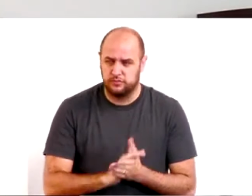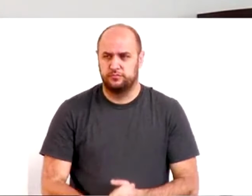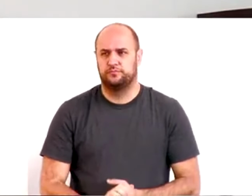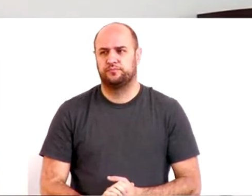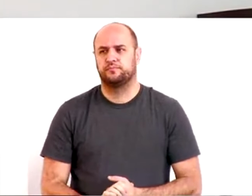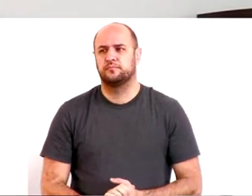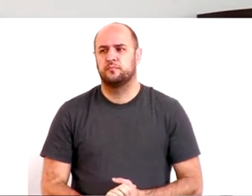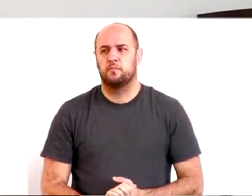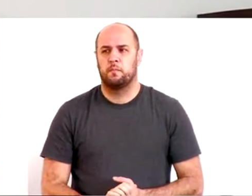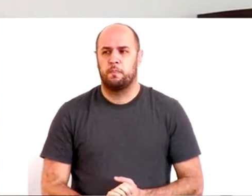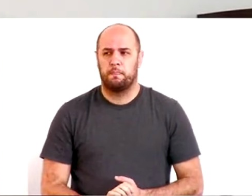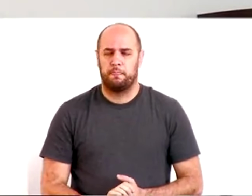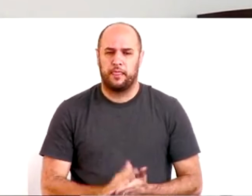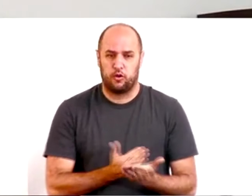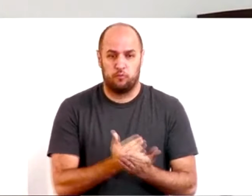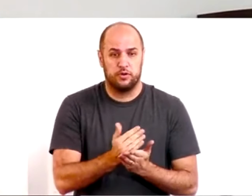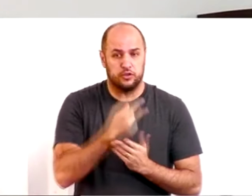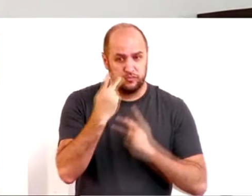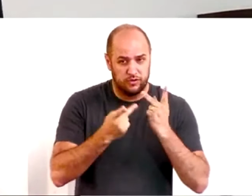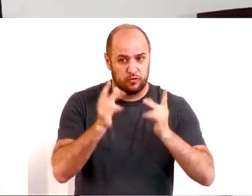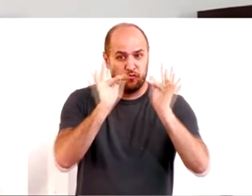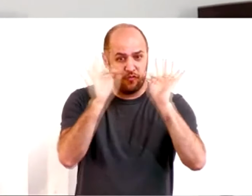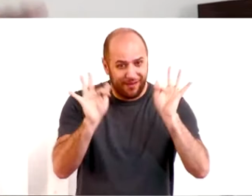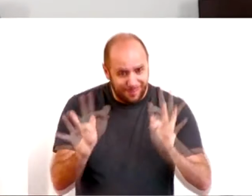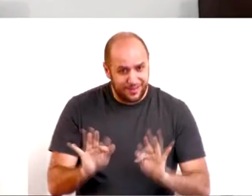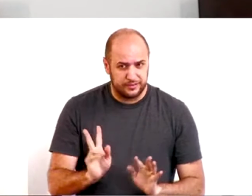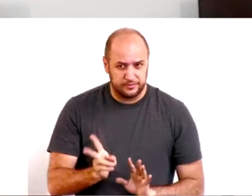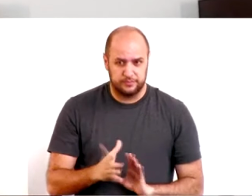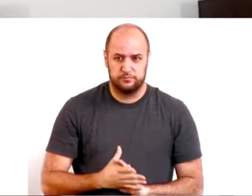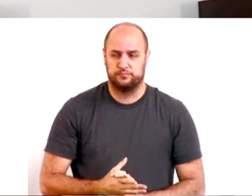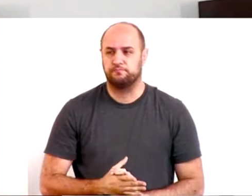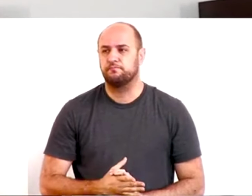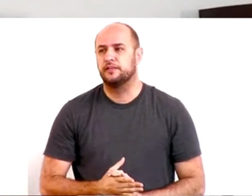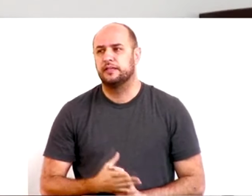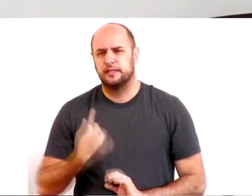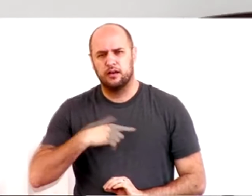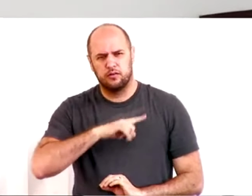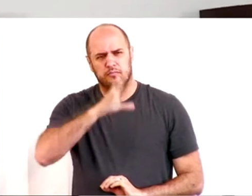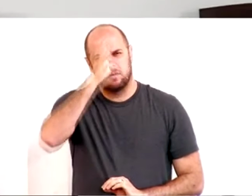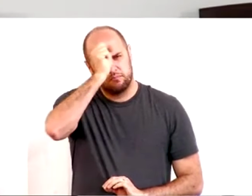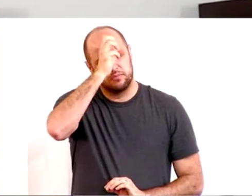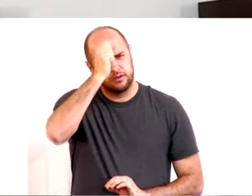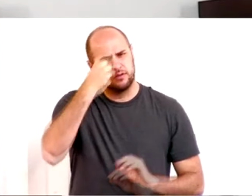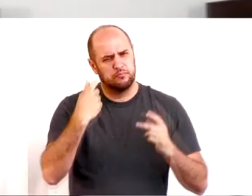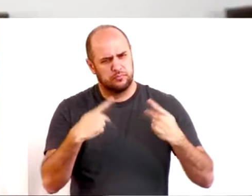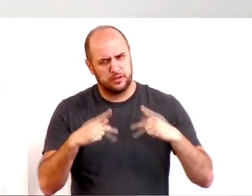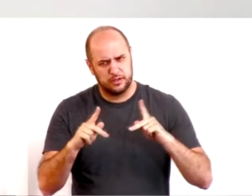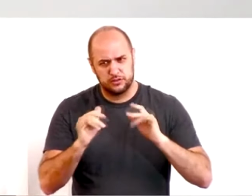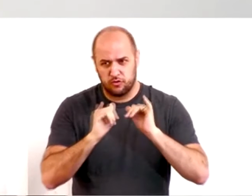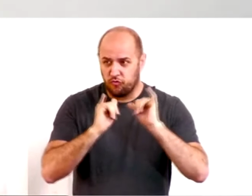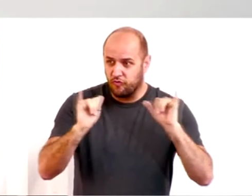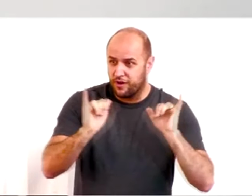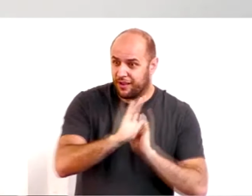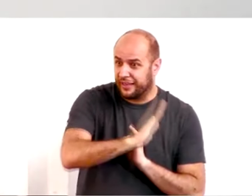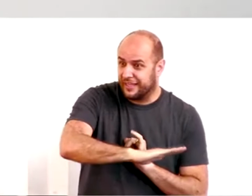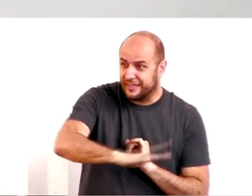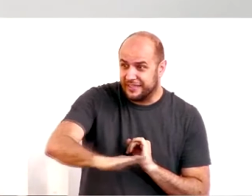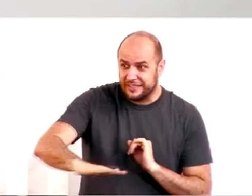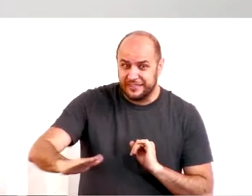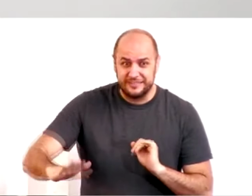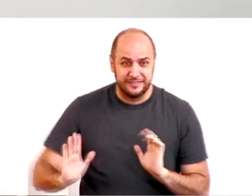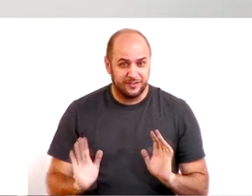bem-aventuranças. E a todos nós que temos aprendido no Sermão do Monte, agora eu me dirijo às nossas